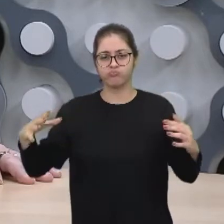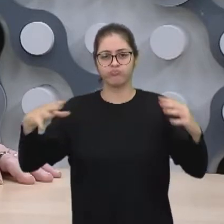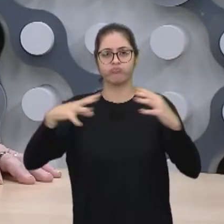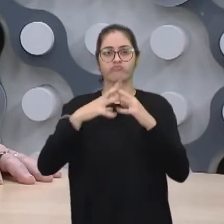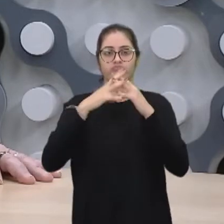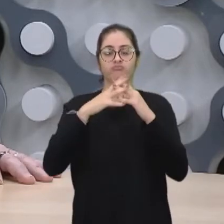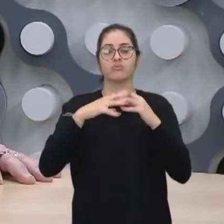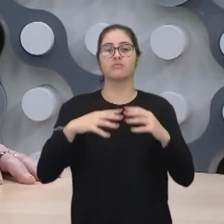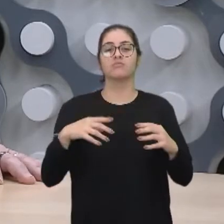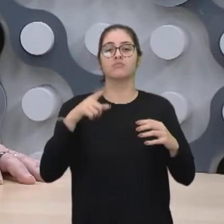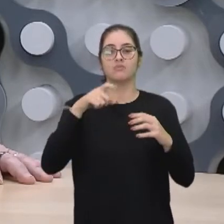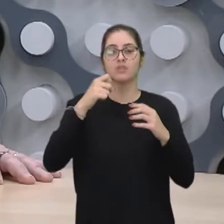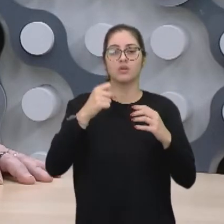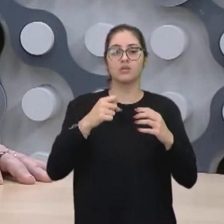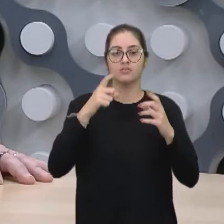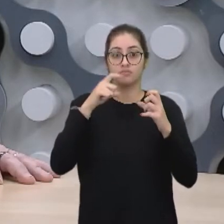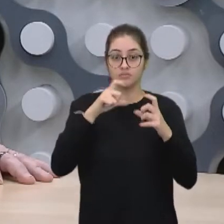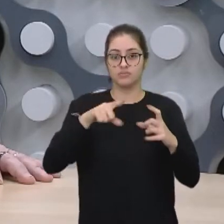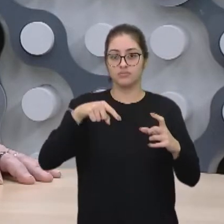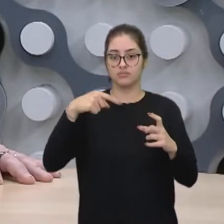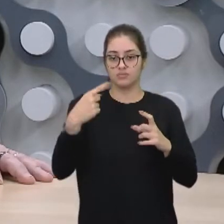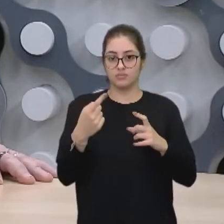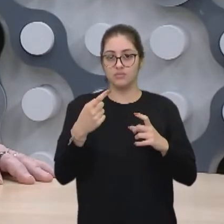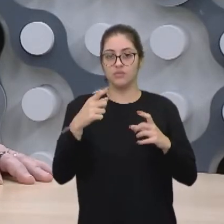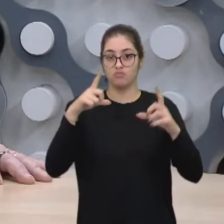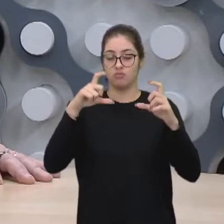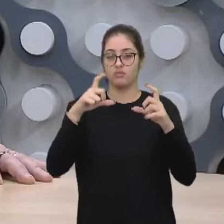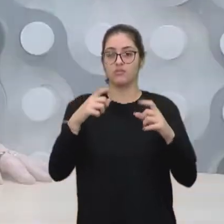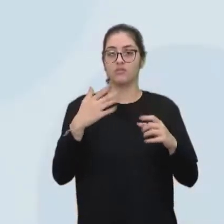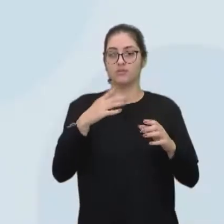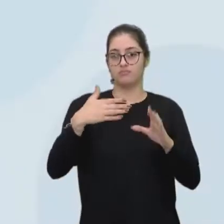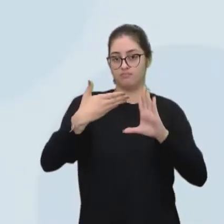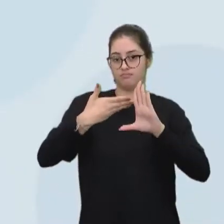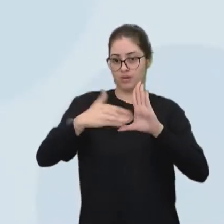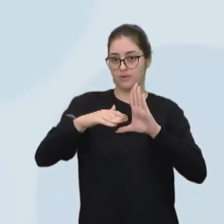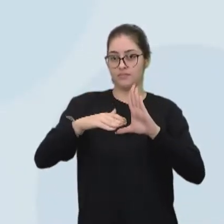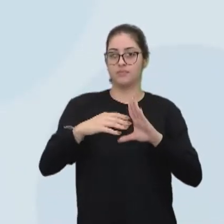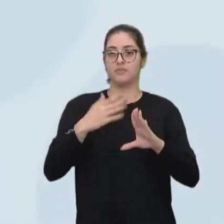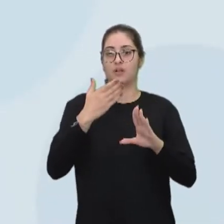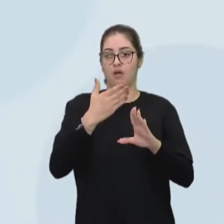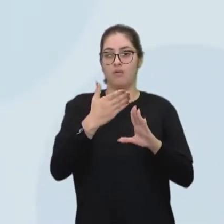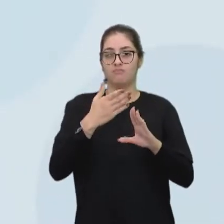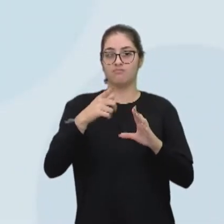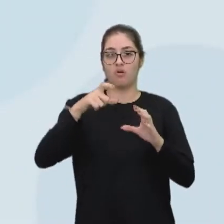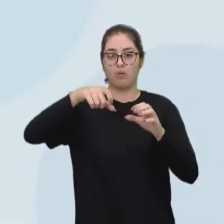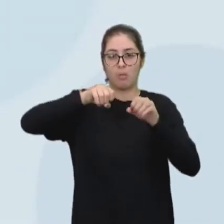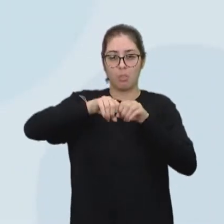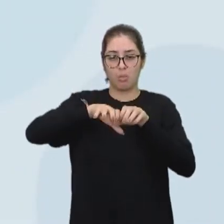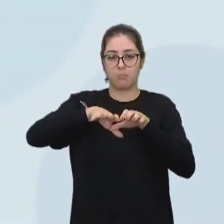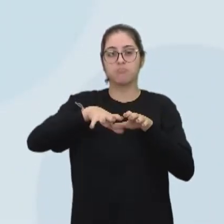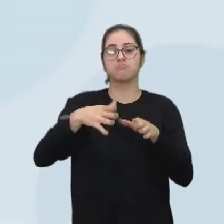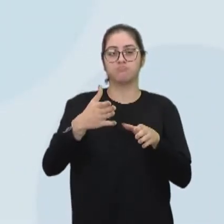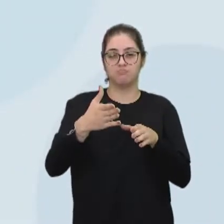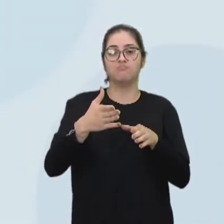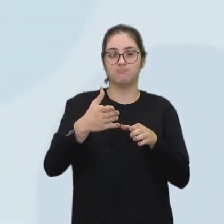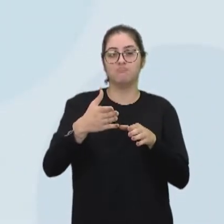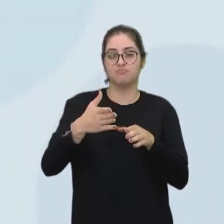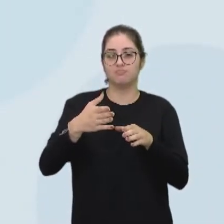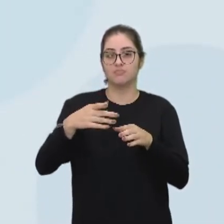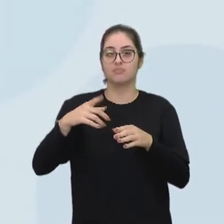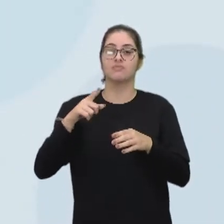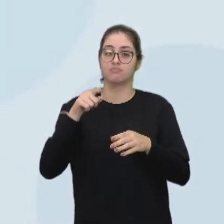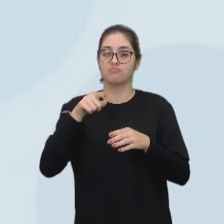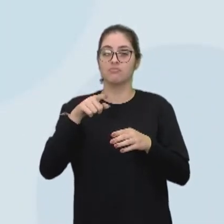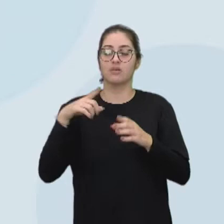próxima imagem, pode colocar a imagem da rua de Bento Rodrigues, né, após o desastre. Então, aquela imagem, essa